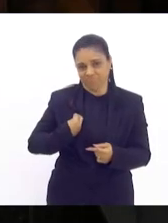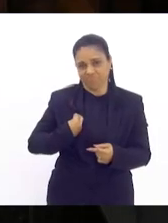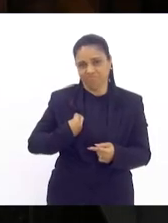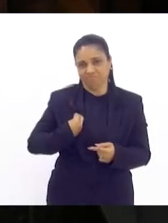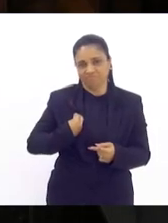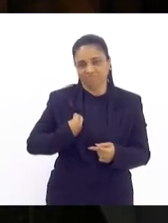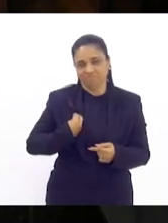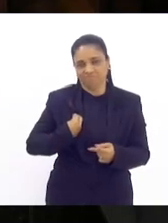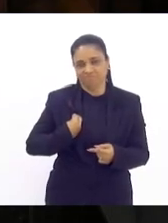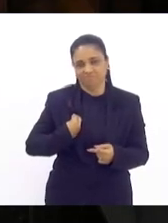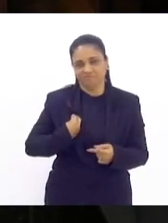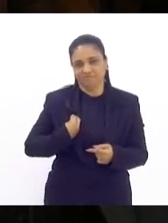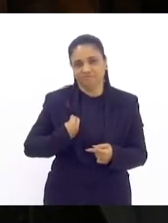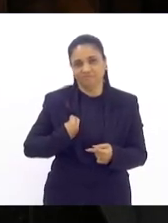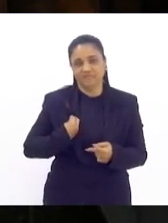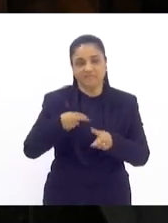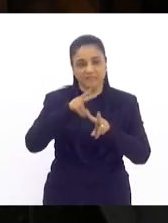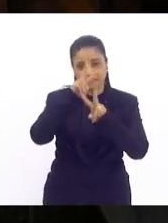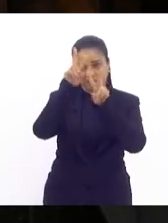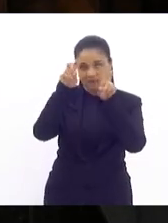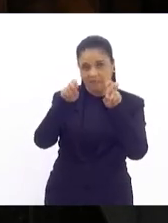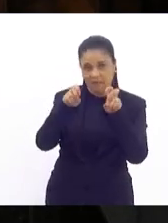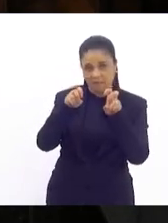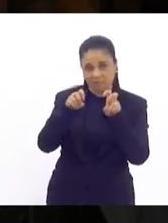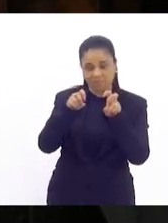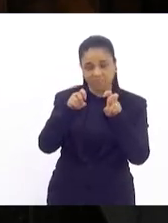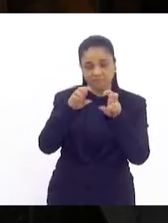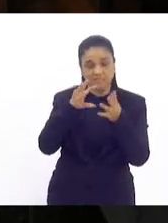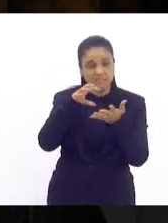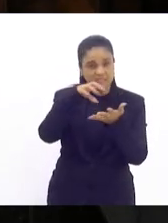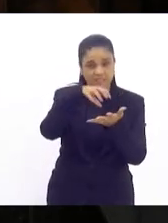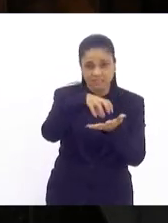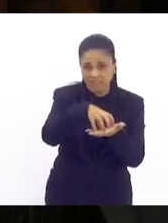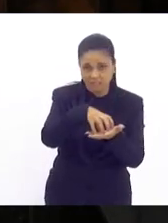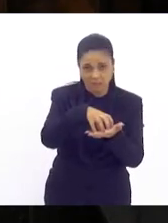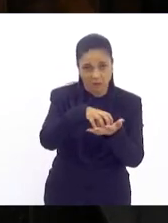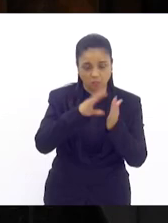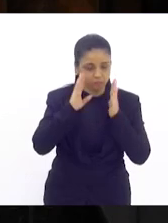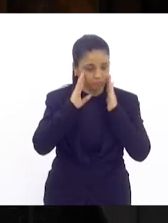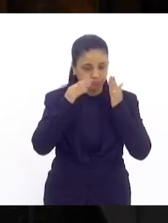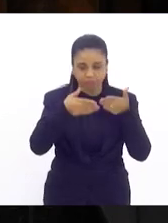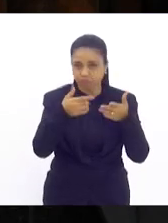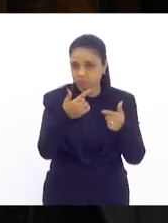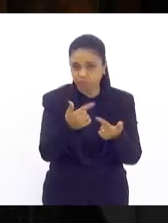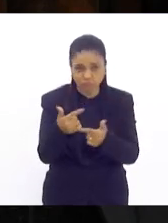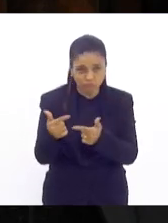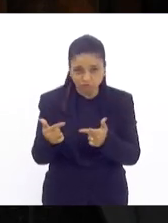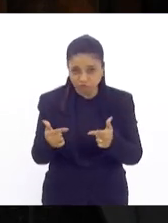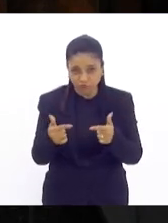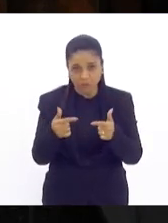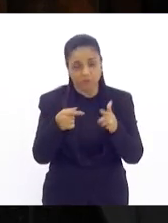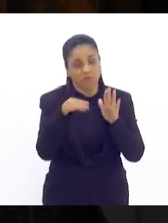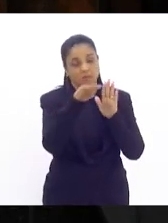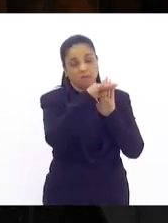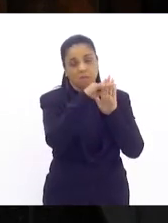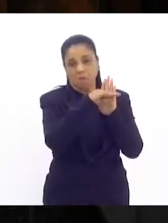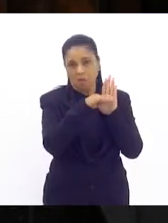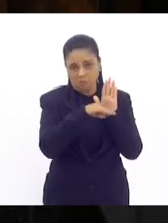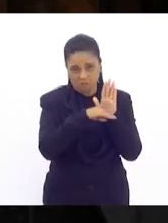fugindo dos temas centrais que estavam na pauta diga-se de passagem